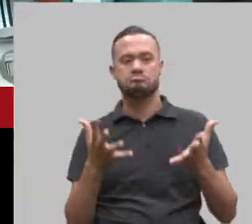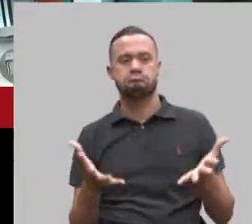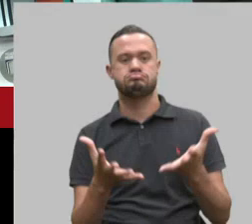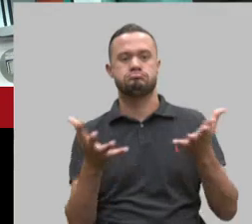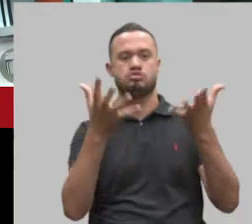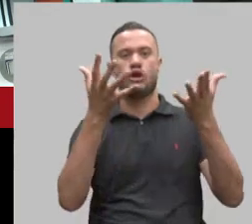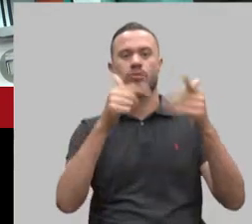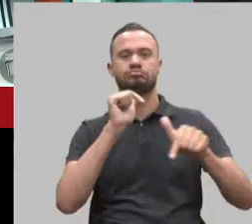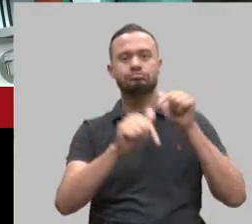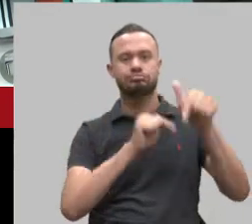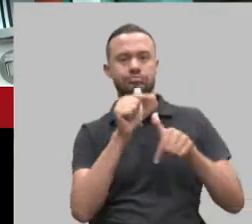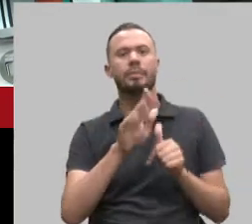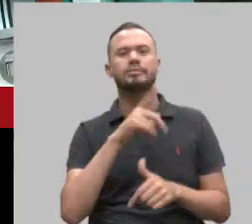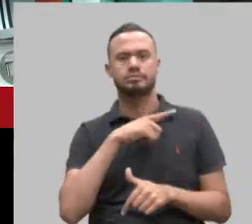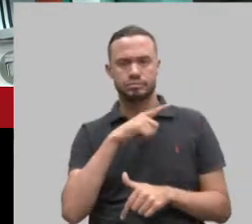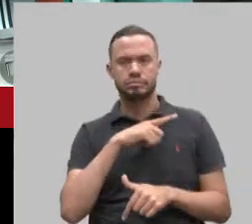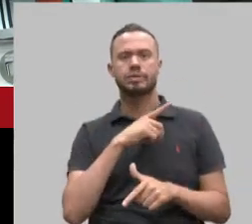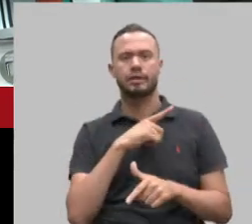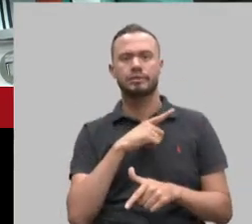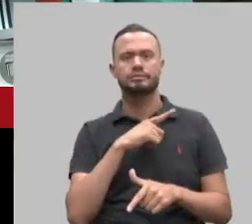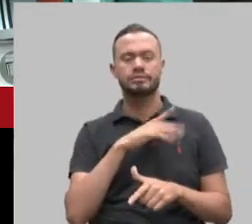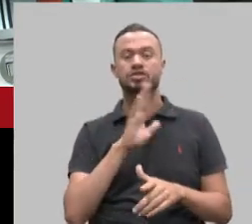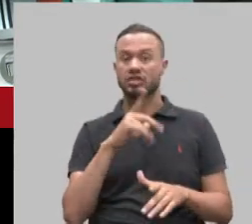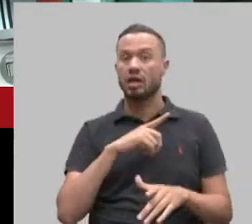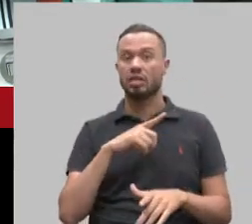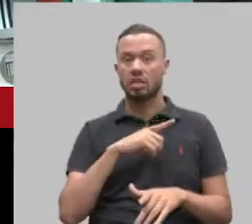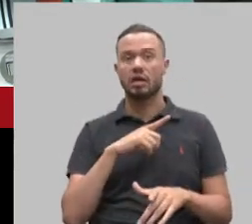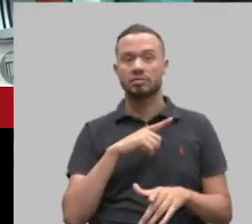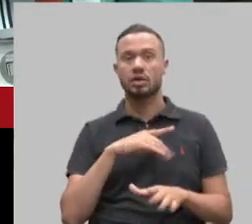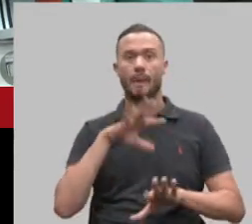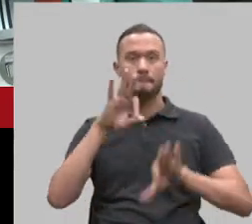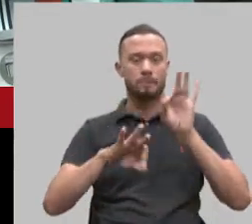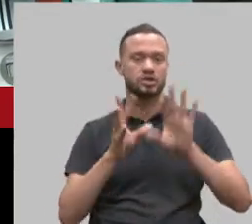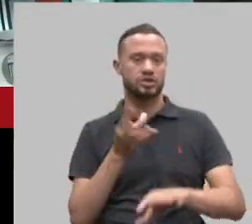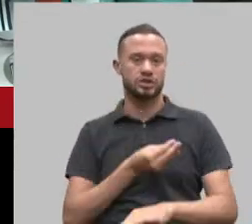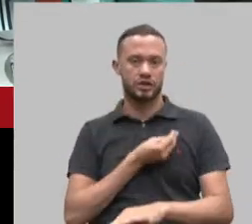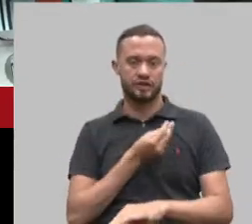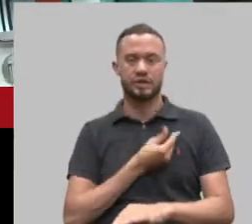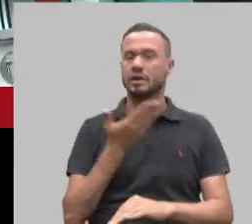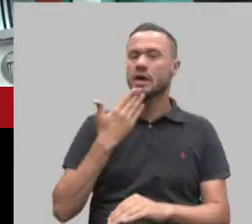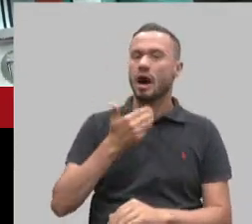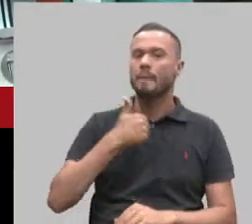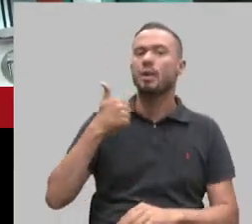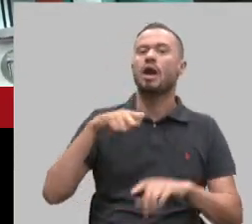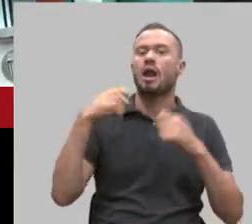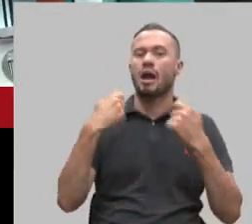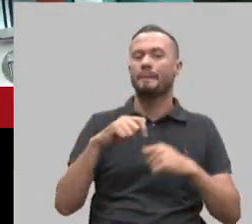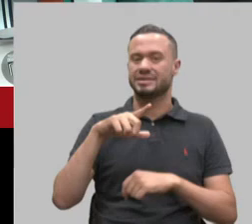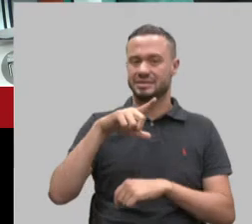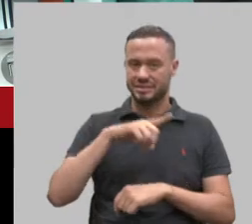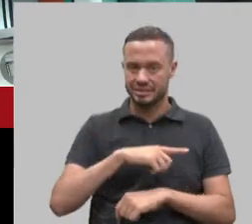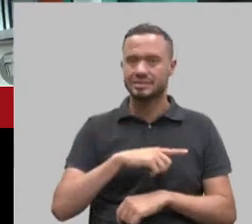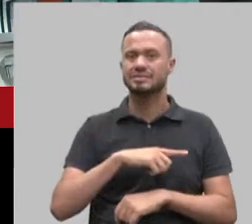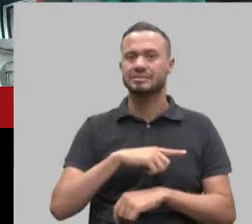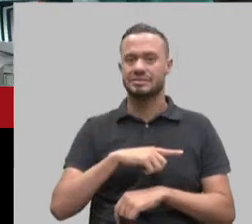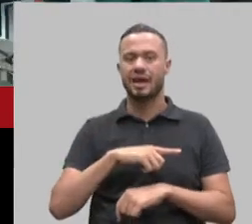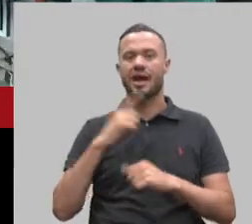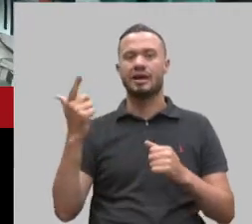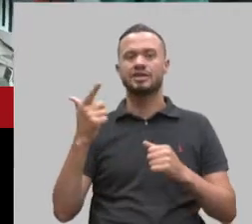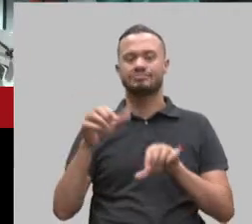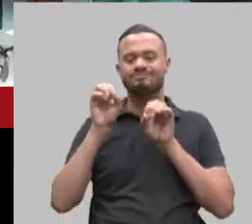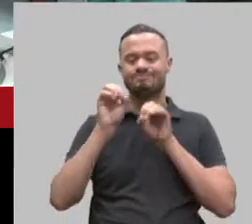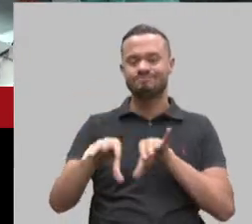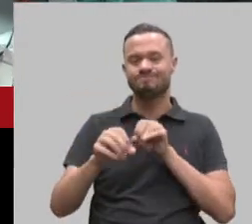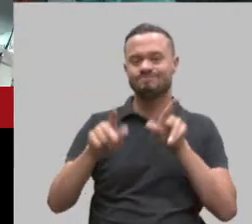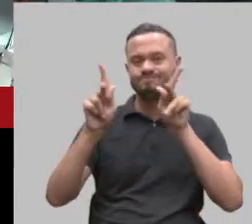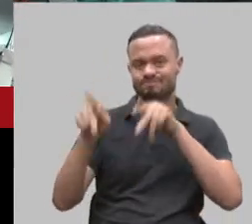ela já está instituída essa disciplina já existe que é o projeto de vida a melhoria que deveria existir dela é na capacitação dos professores para